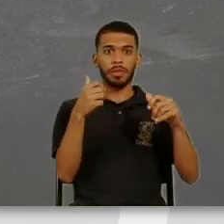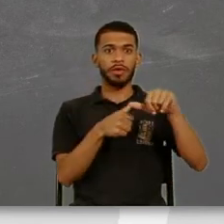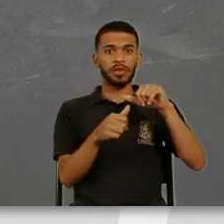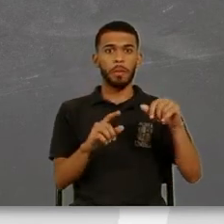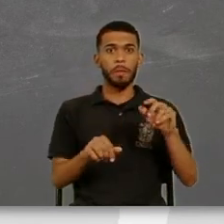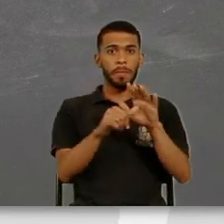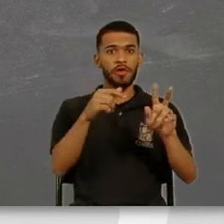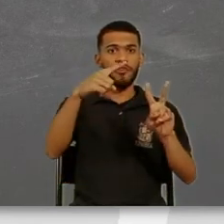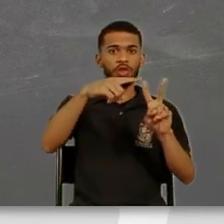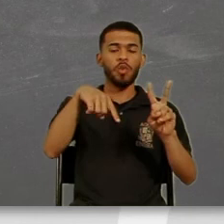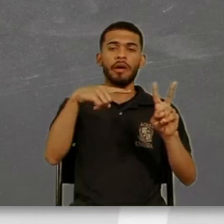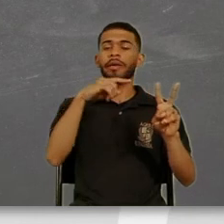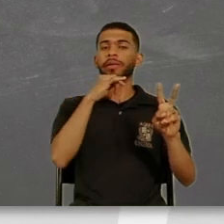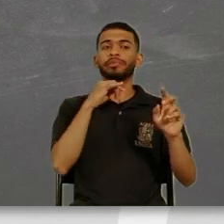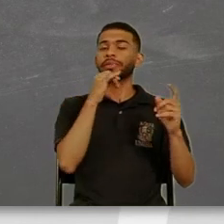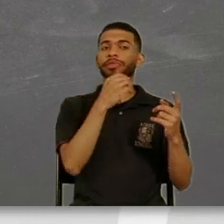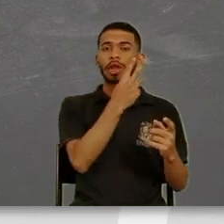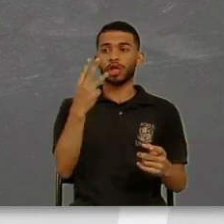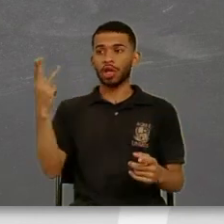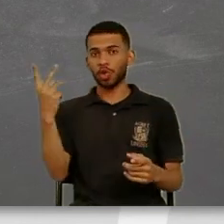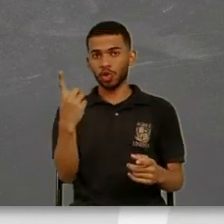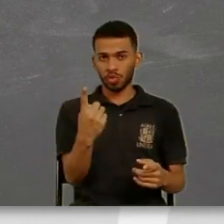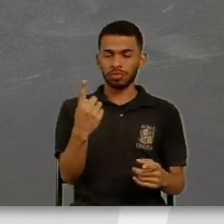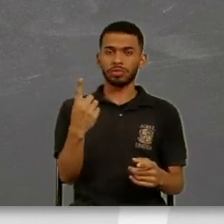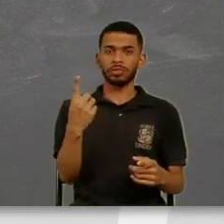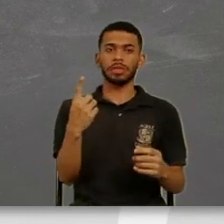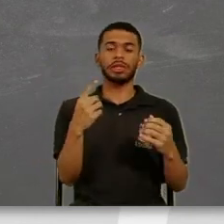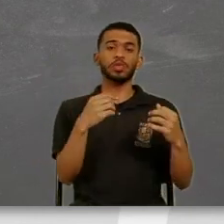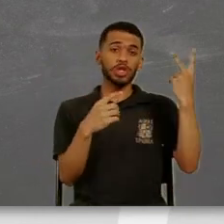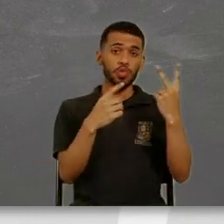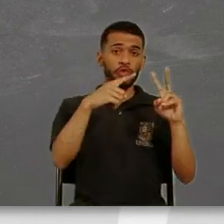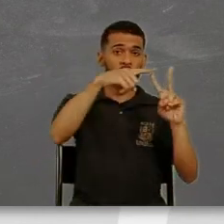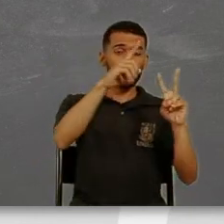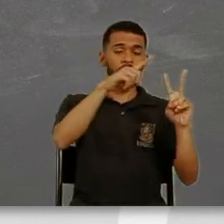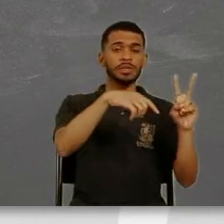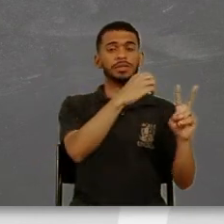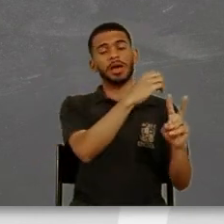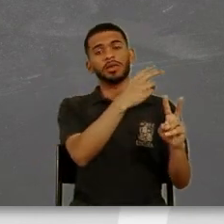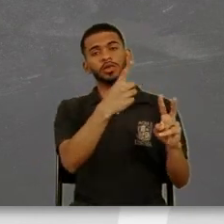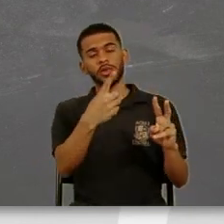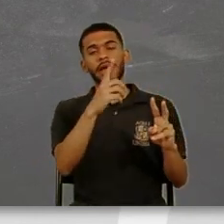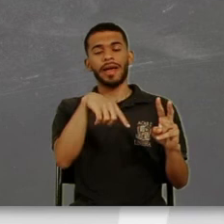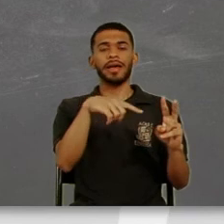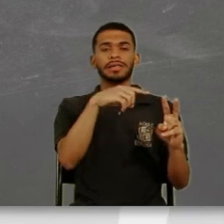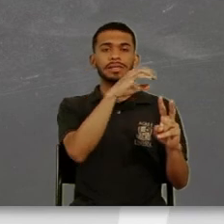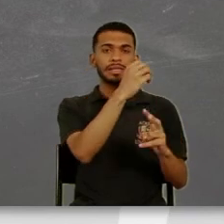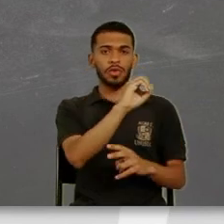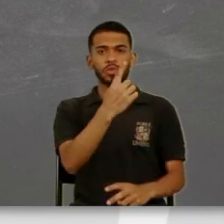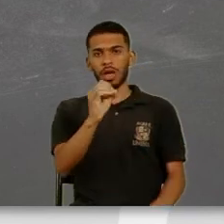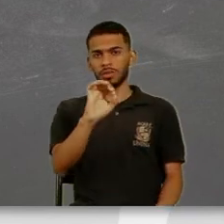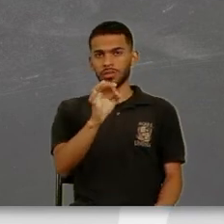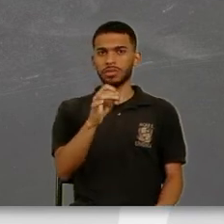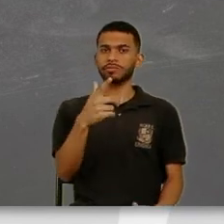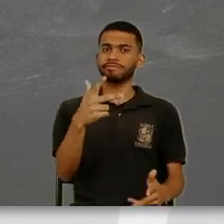vetor, que é 1, se transforma em 3, 2, 1, e o segundo vetor, 0, menos 2, se transforma em 0, 1 e 0, tá? Eu